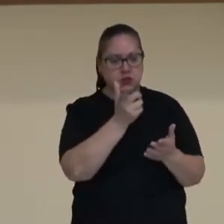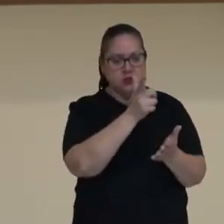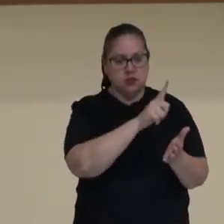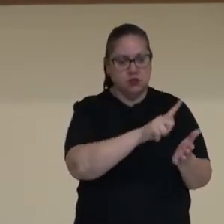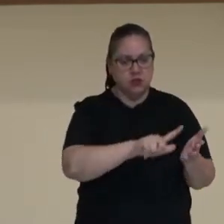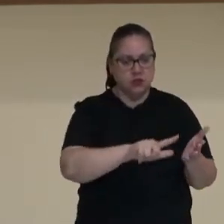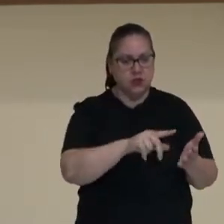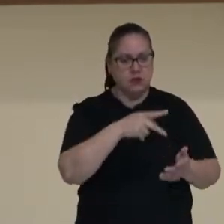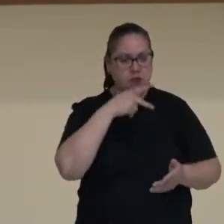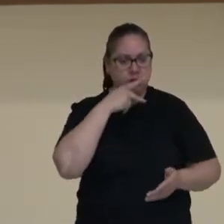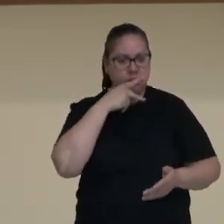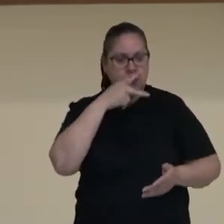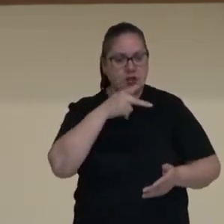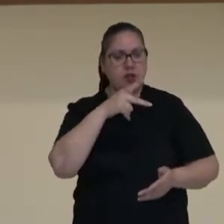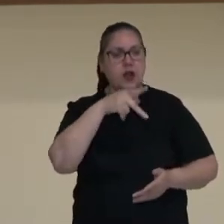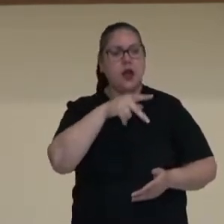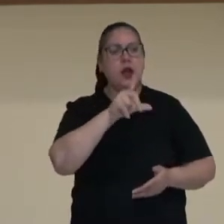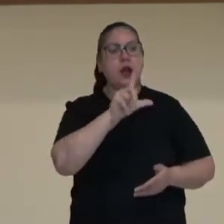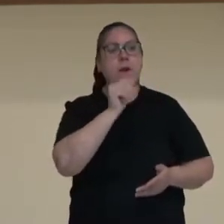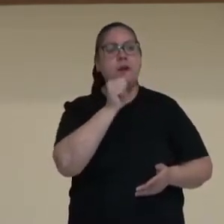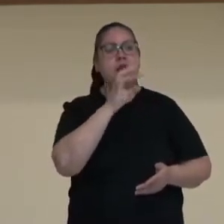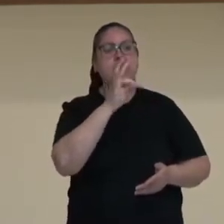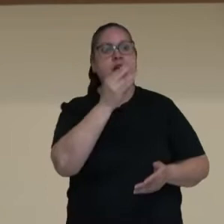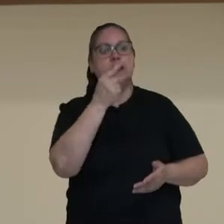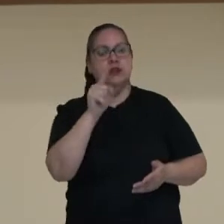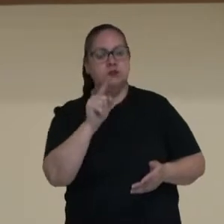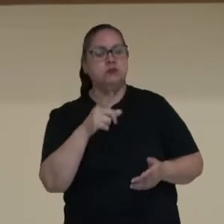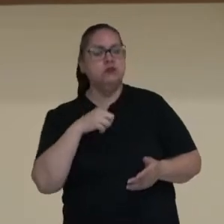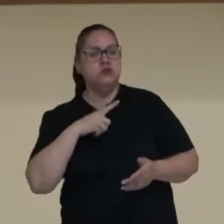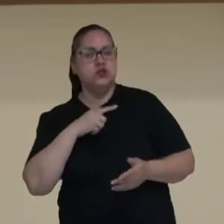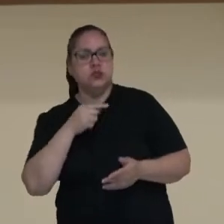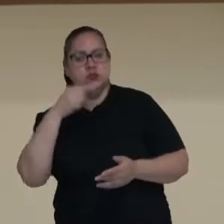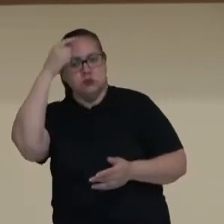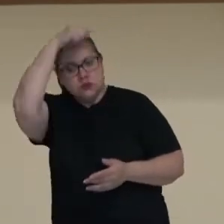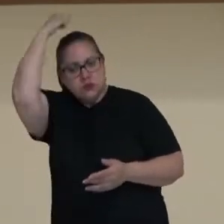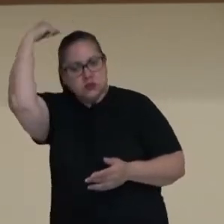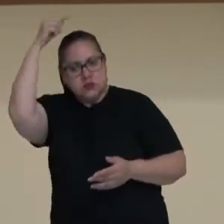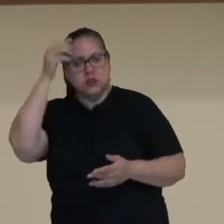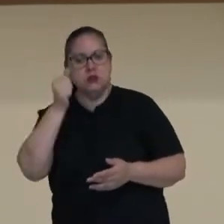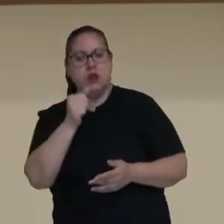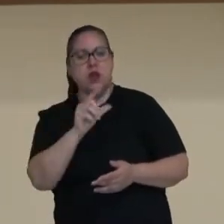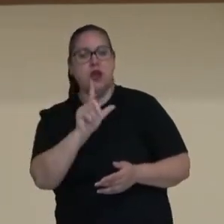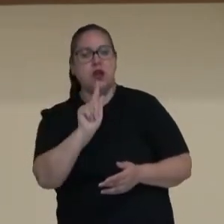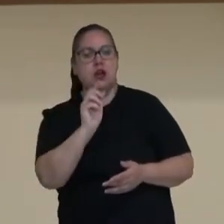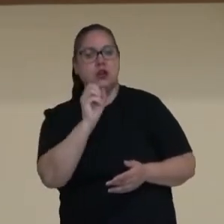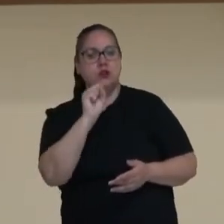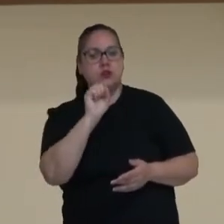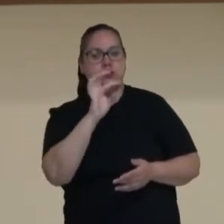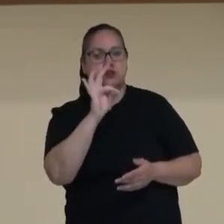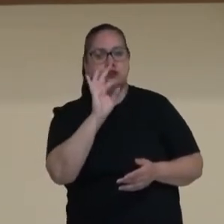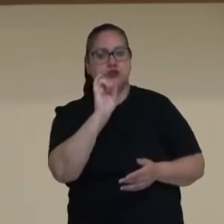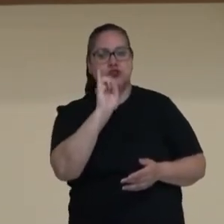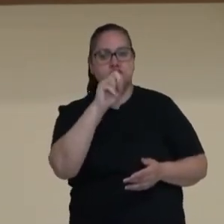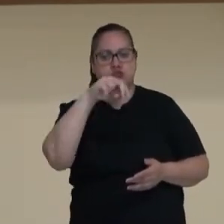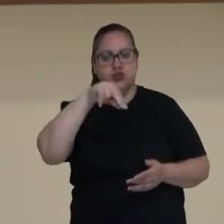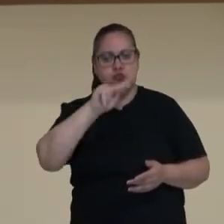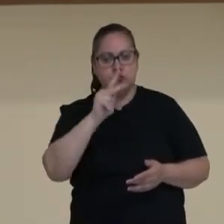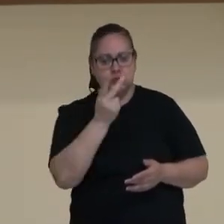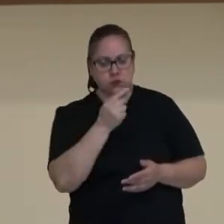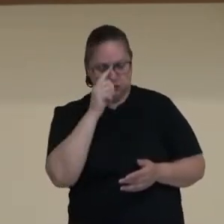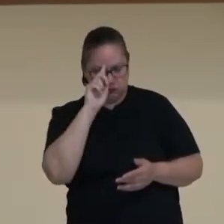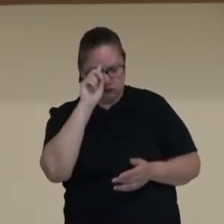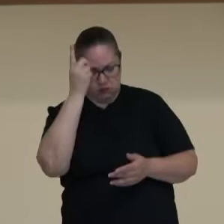de Platão, né? A gente tinha o Santo Agostinho, que foi um dos nomes mais importantes da patrística, fazendo uma releitura, pensando